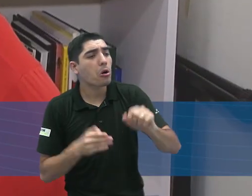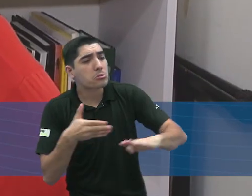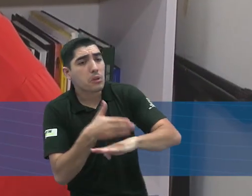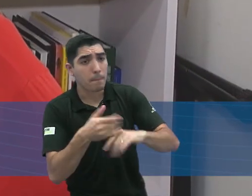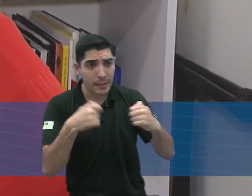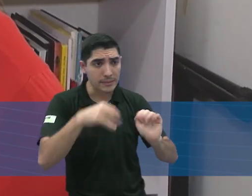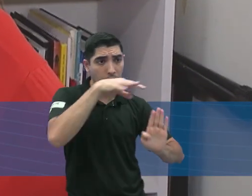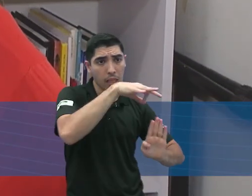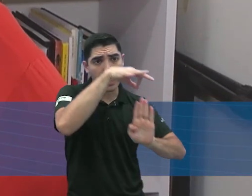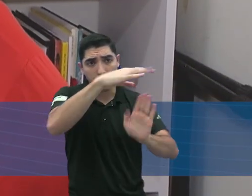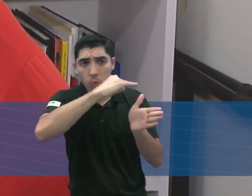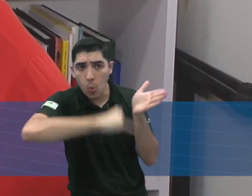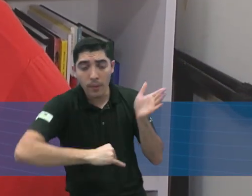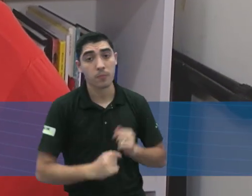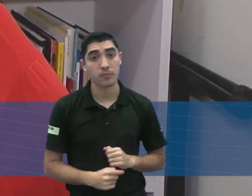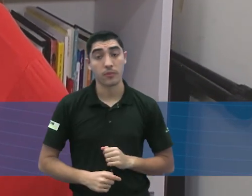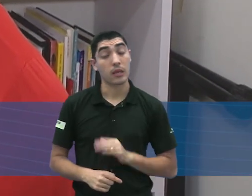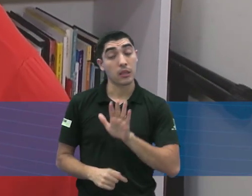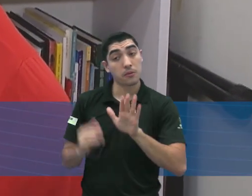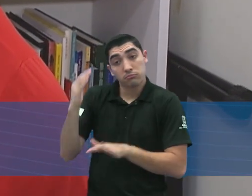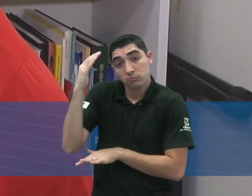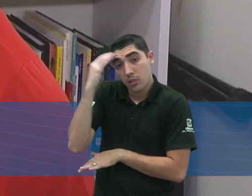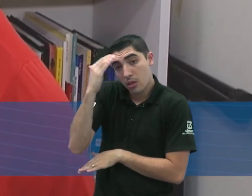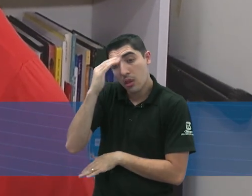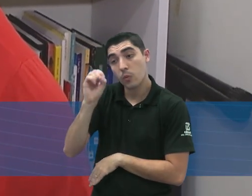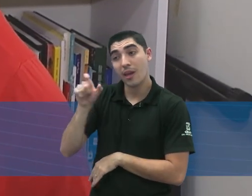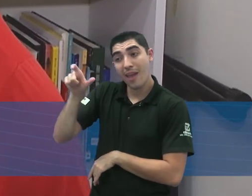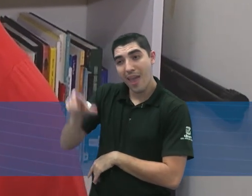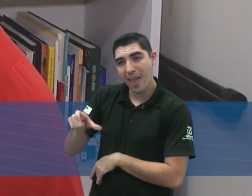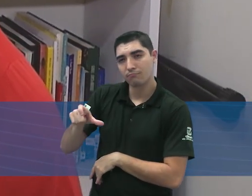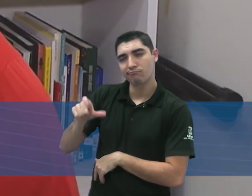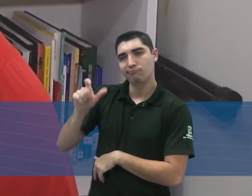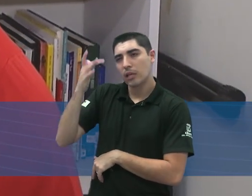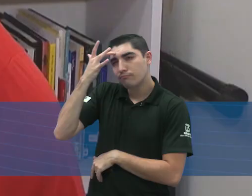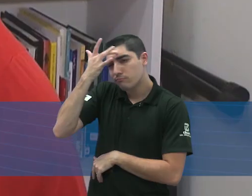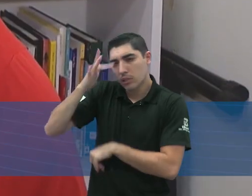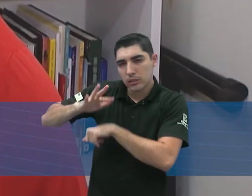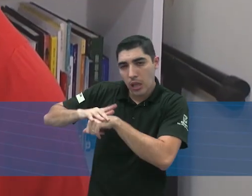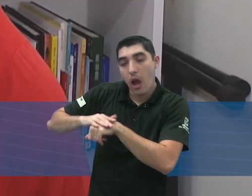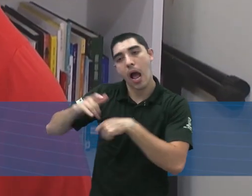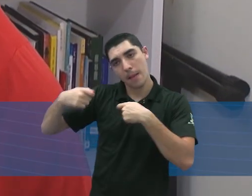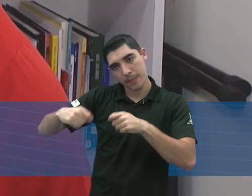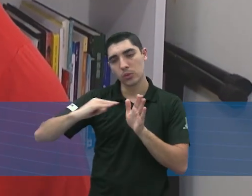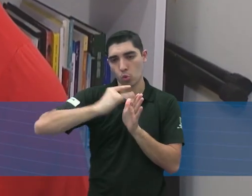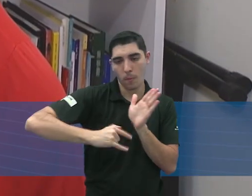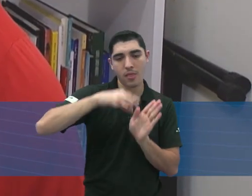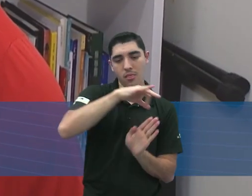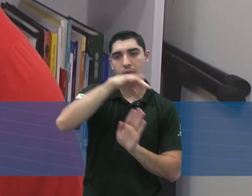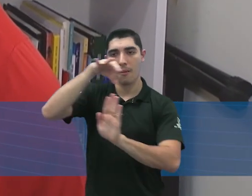um encaminhamento prévio? Entendendo o que é adoecimento mental e que precisa de encaminhamento para o